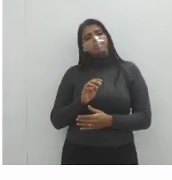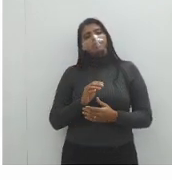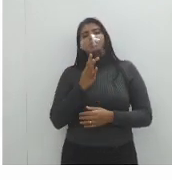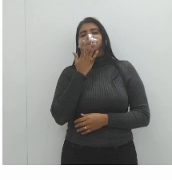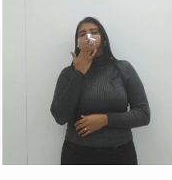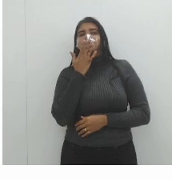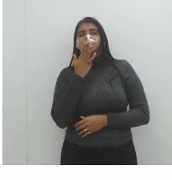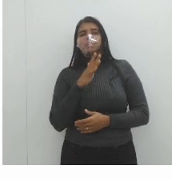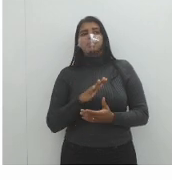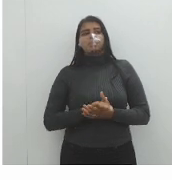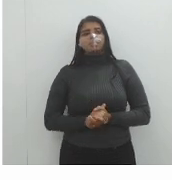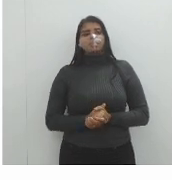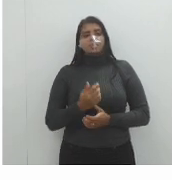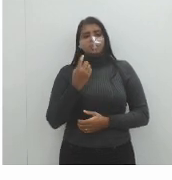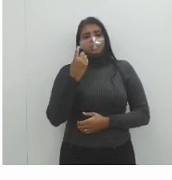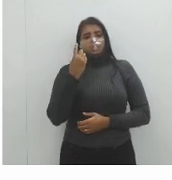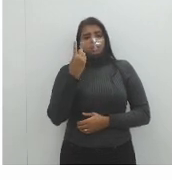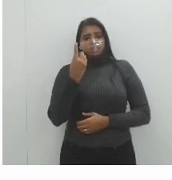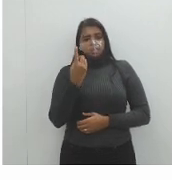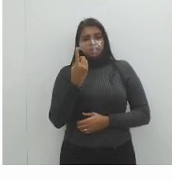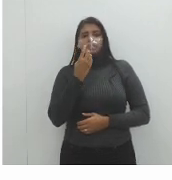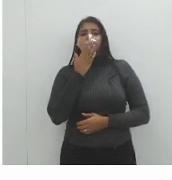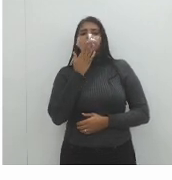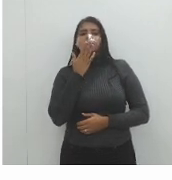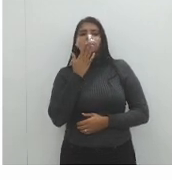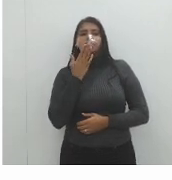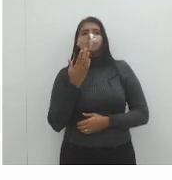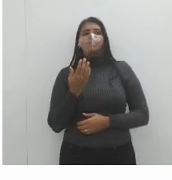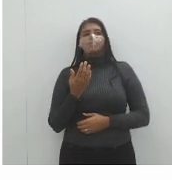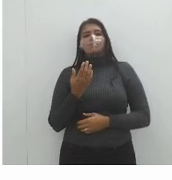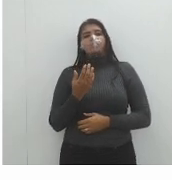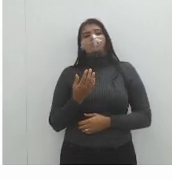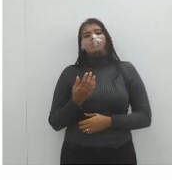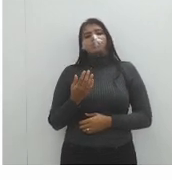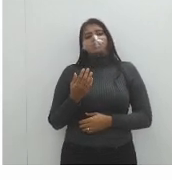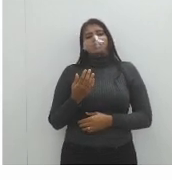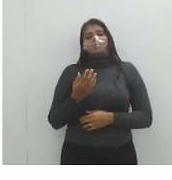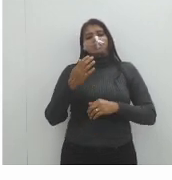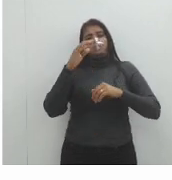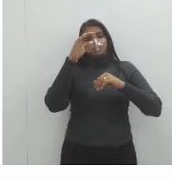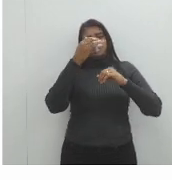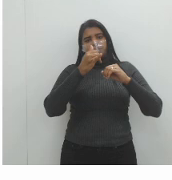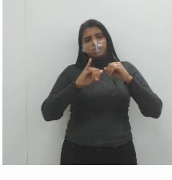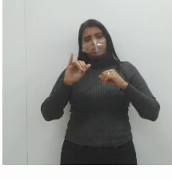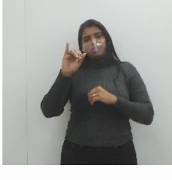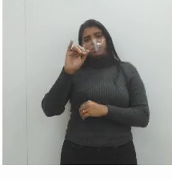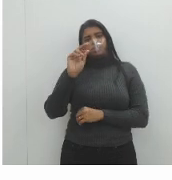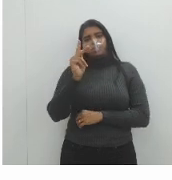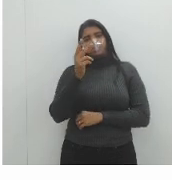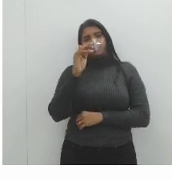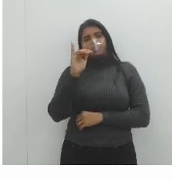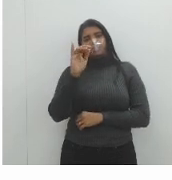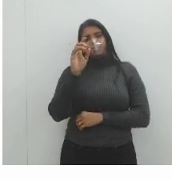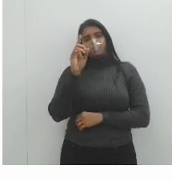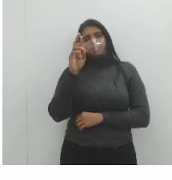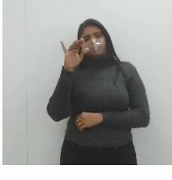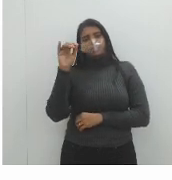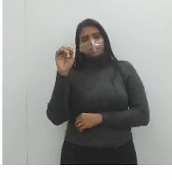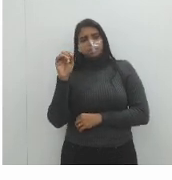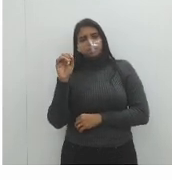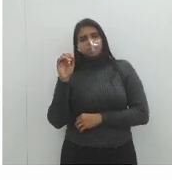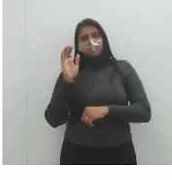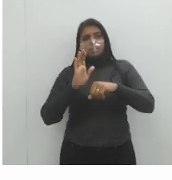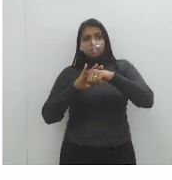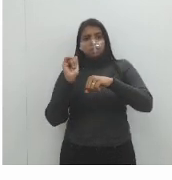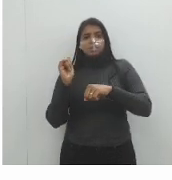cores. Aqui na cor roxa tem o hidrogênio. Tudo que está de cinza são elementos chamados de